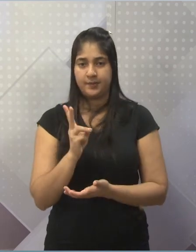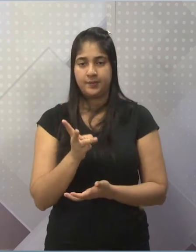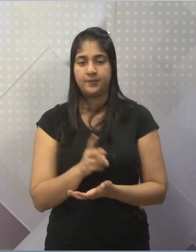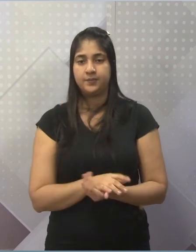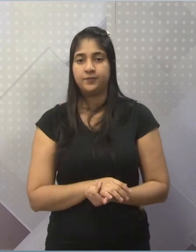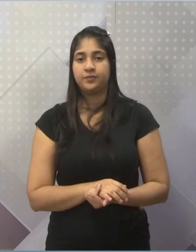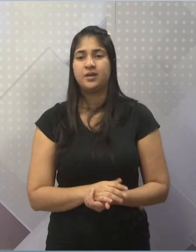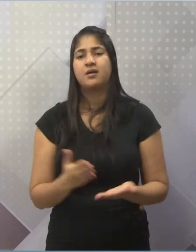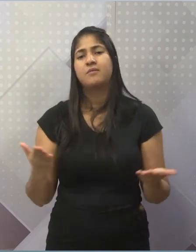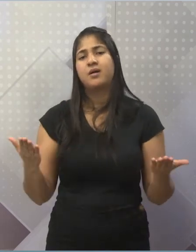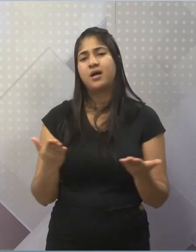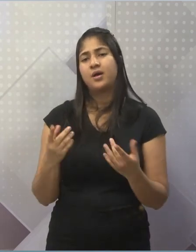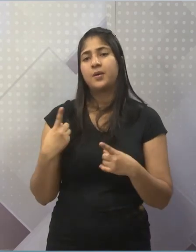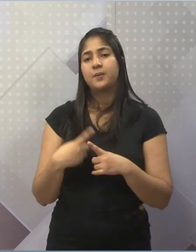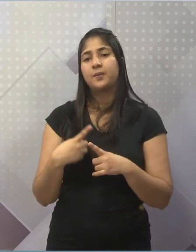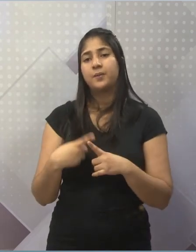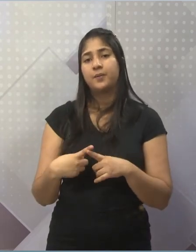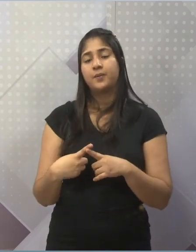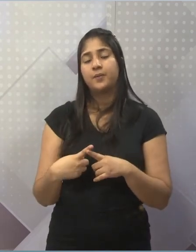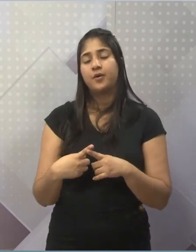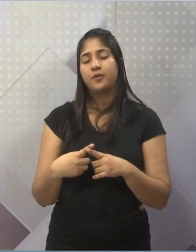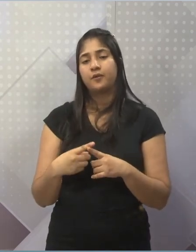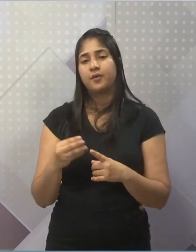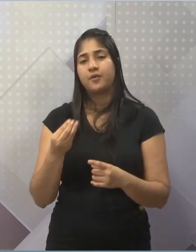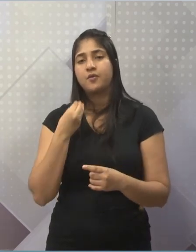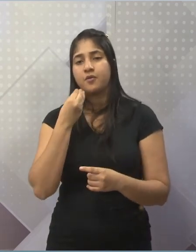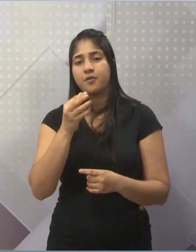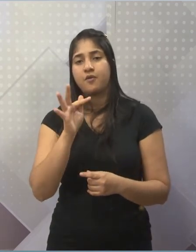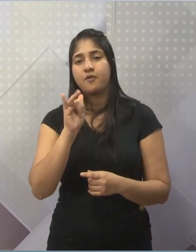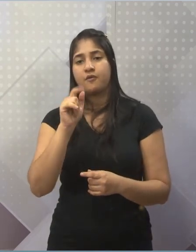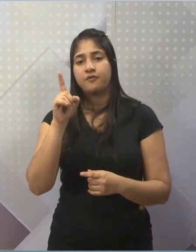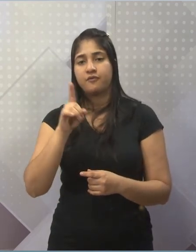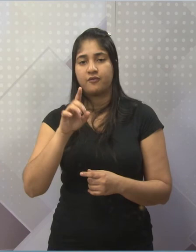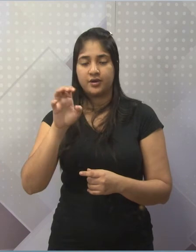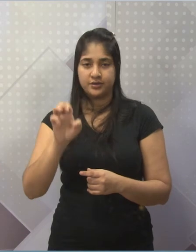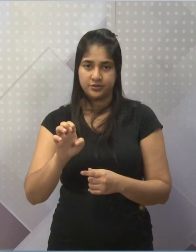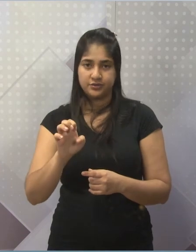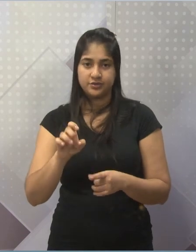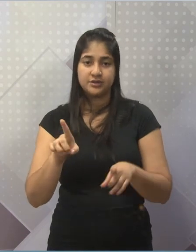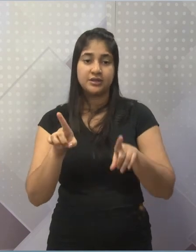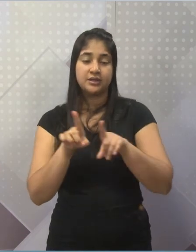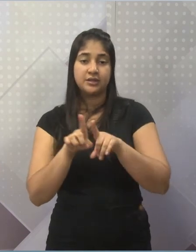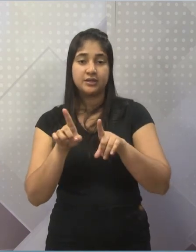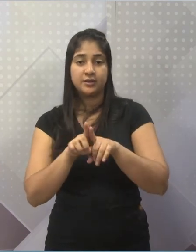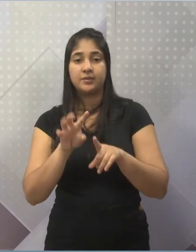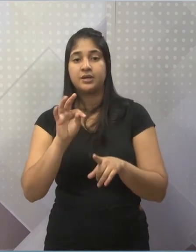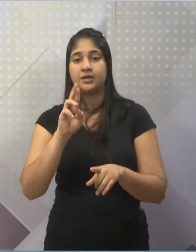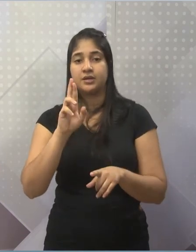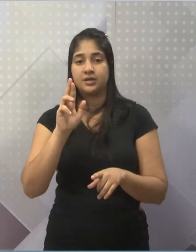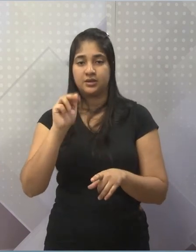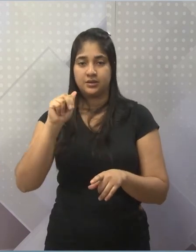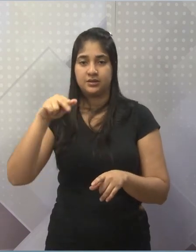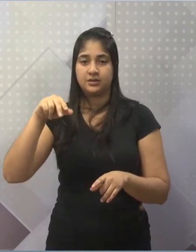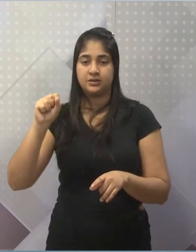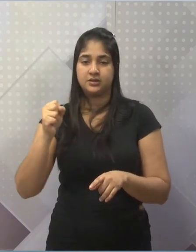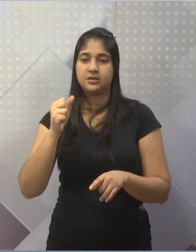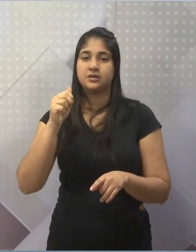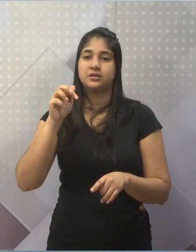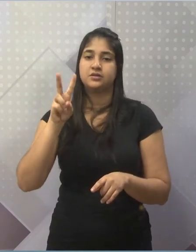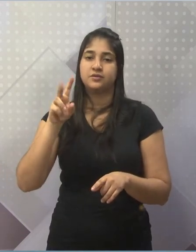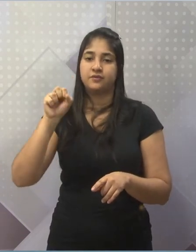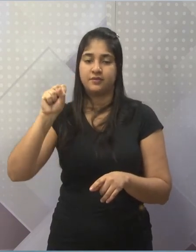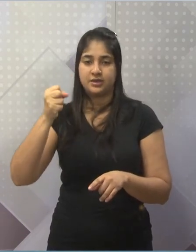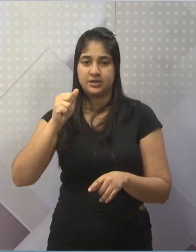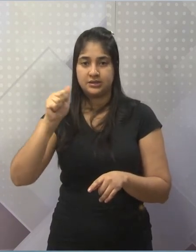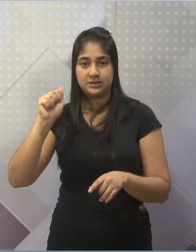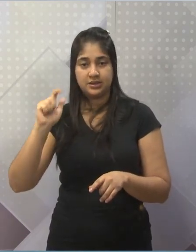Agora, por que eu estou falando de feixes de retas? Estou falando de transversal, porque se eu traço uma